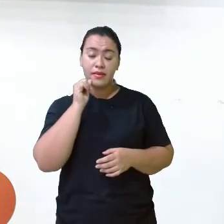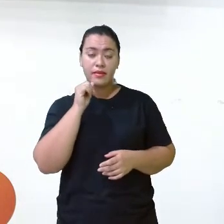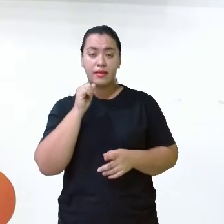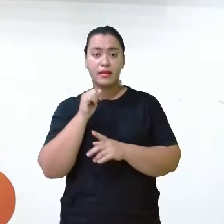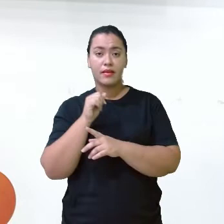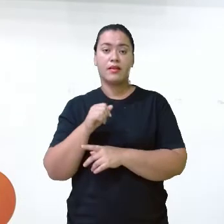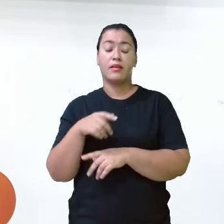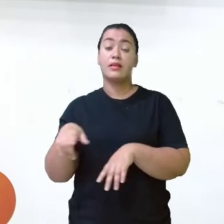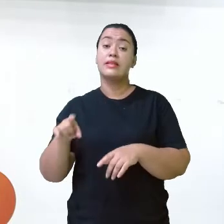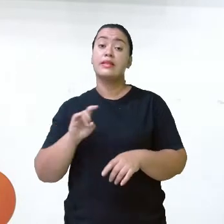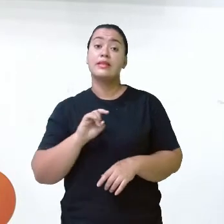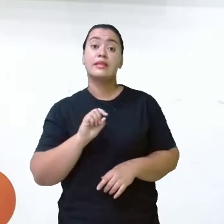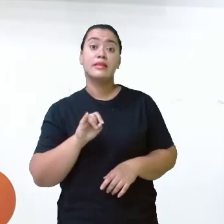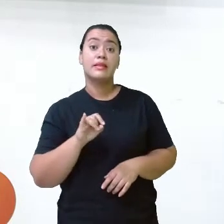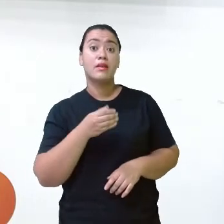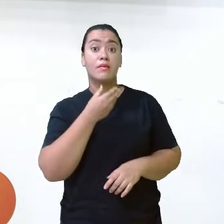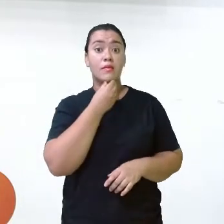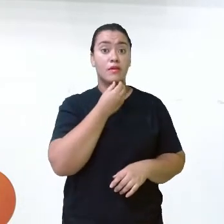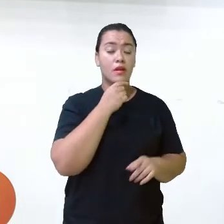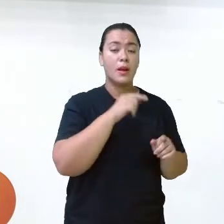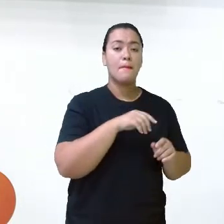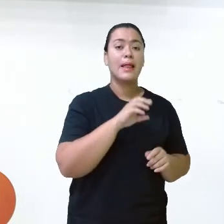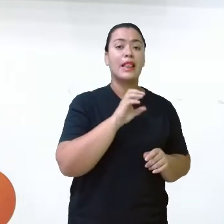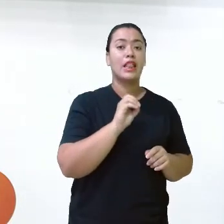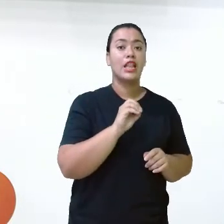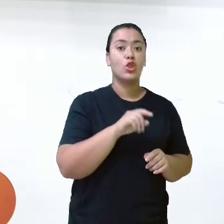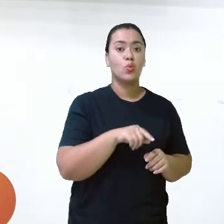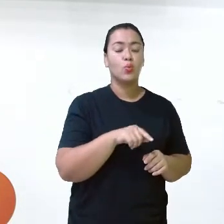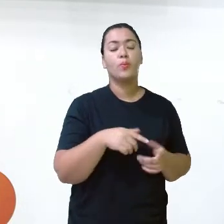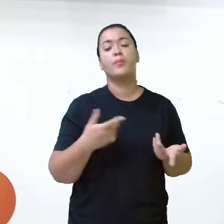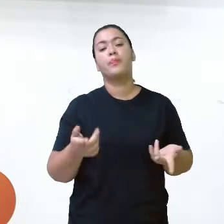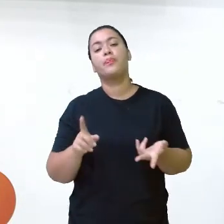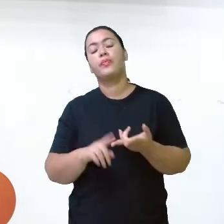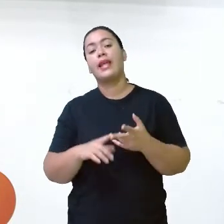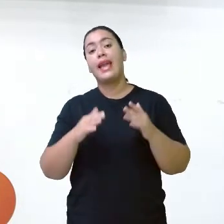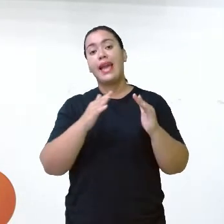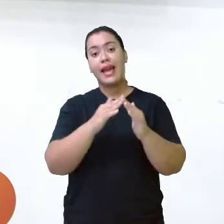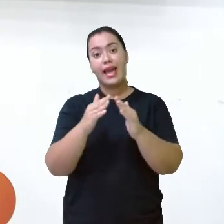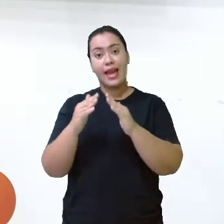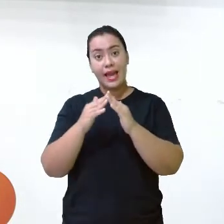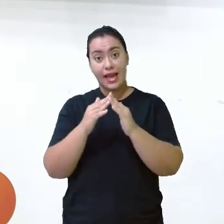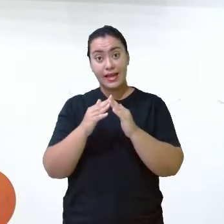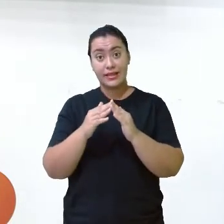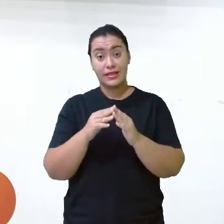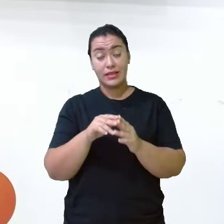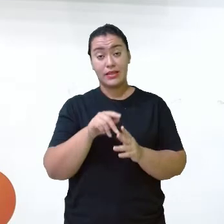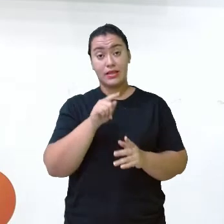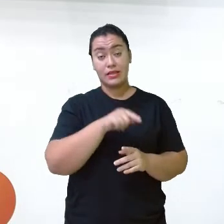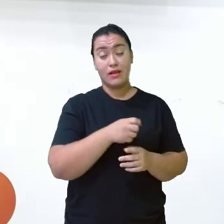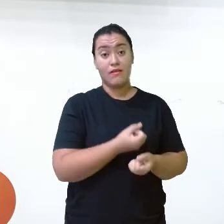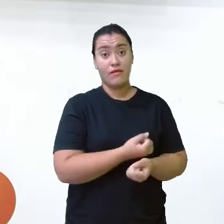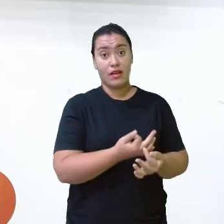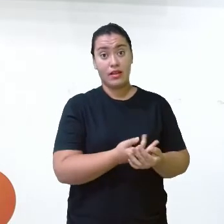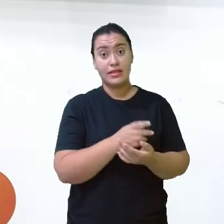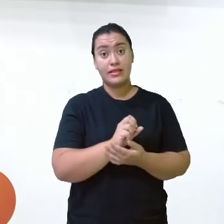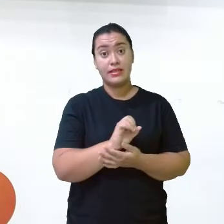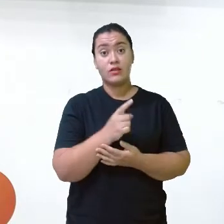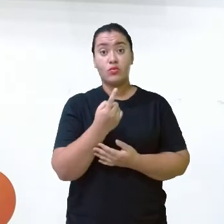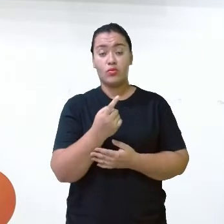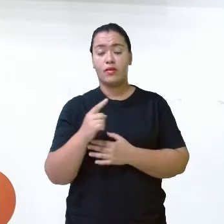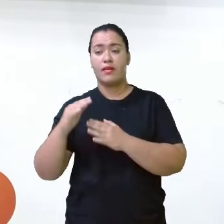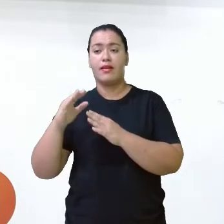seria o quê? Menino. Eu falei casas, plural. Se estivesse no